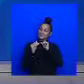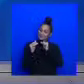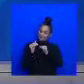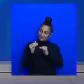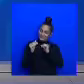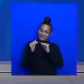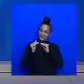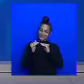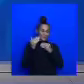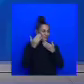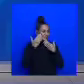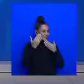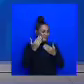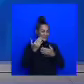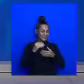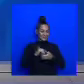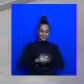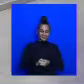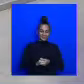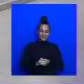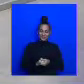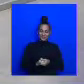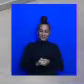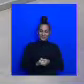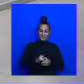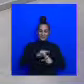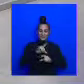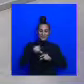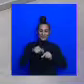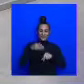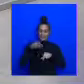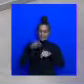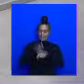confirmo. Sim, confirmo. Obrigado. Sorteio validado.